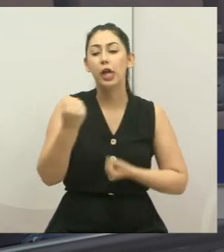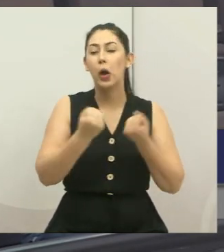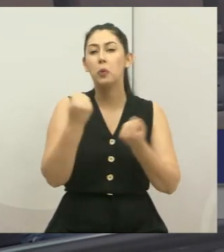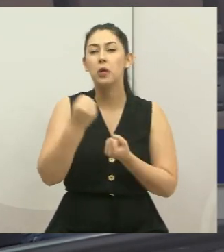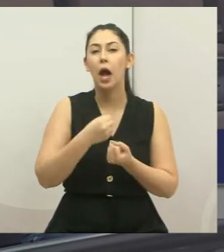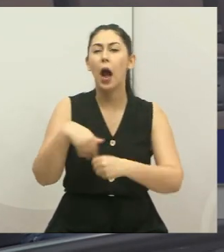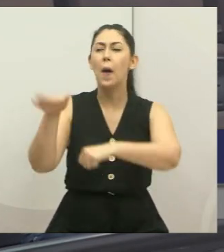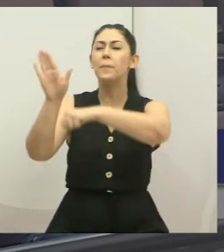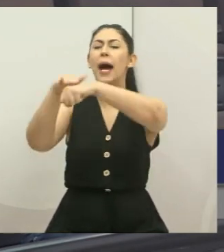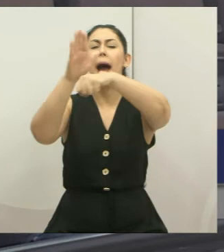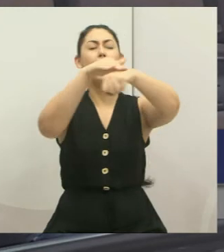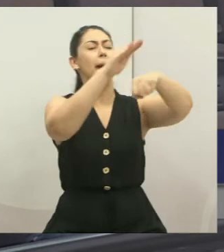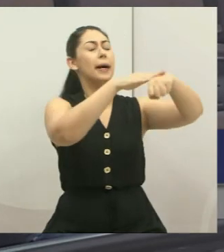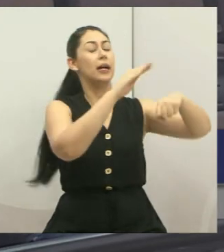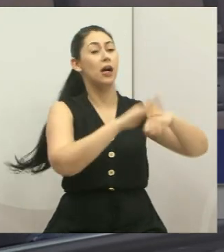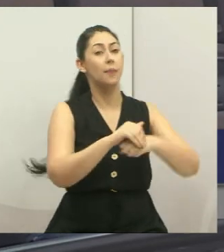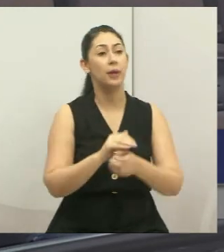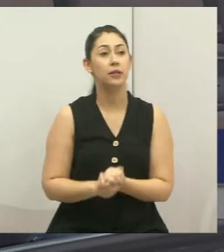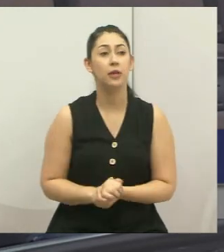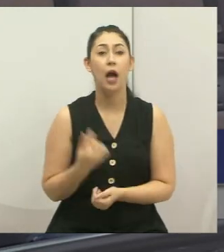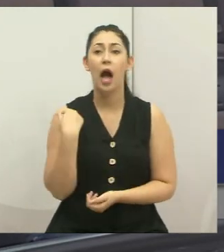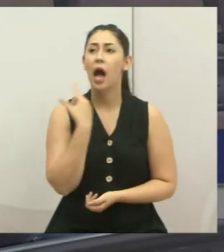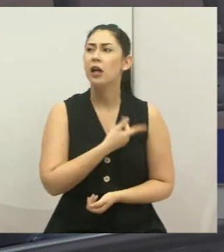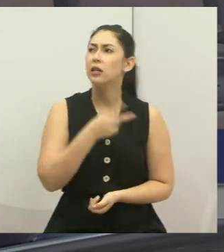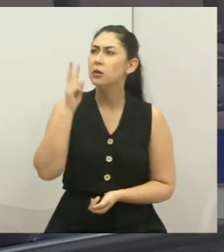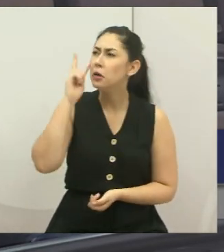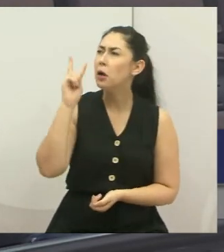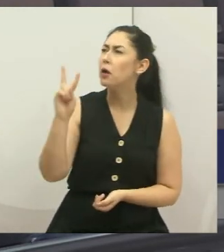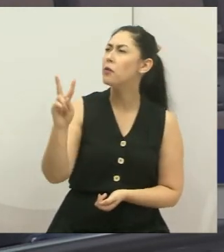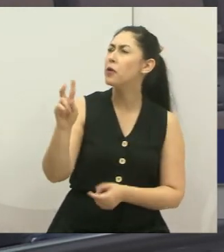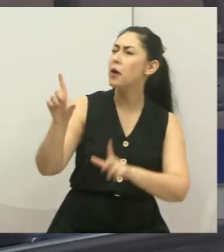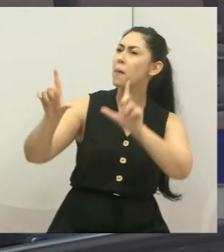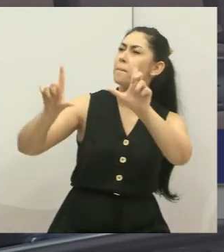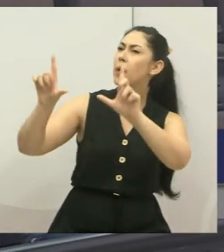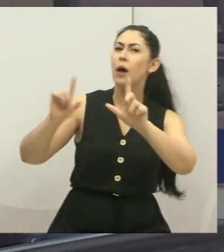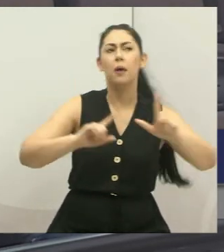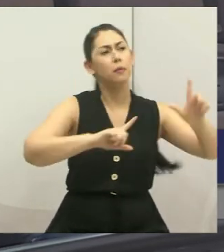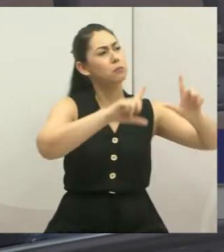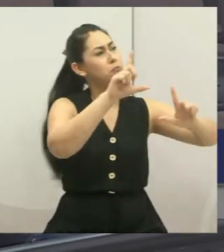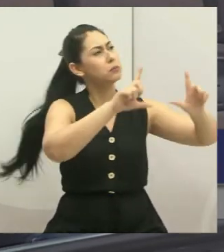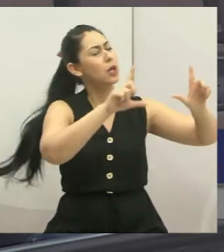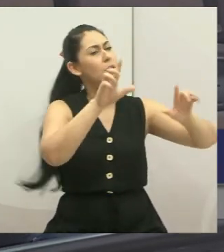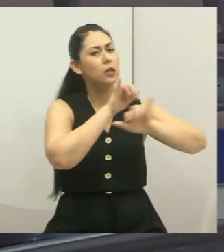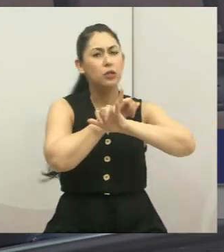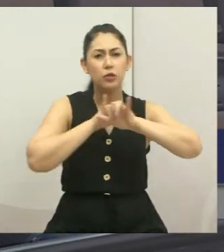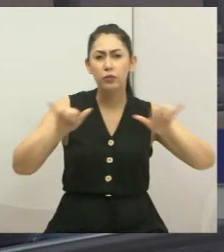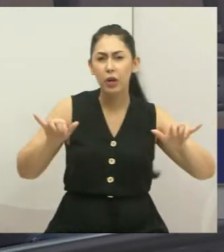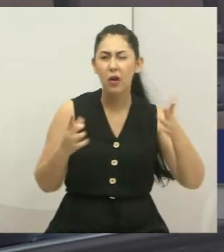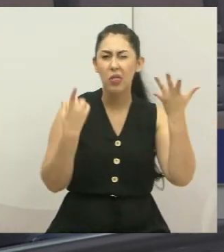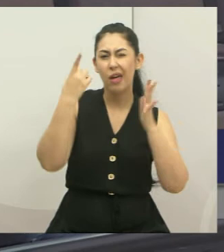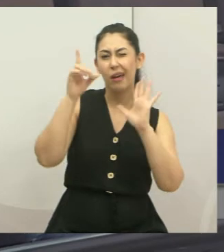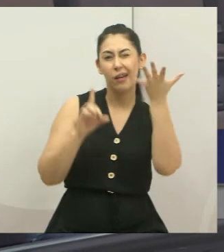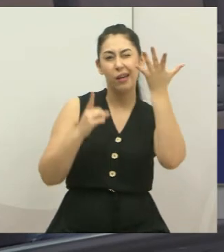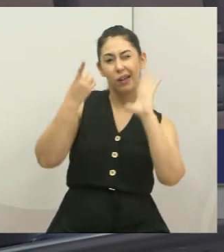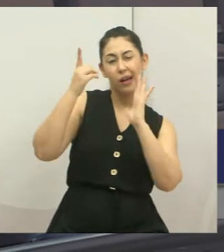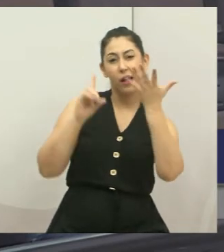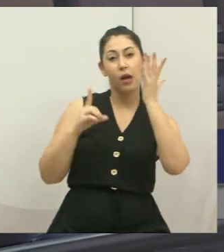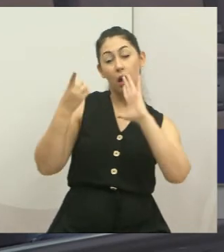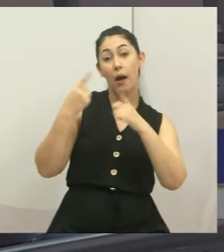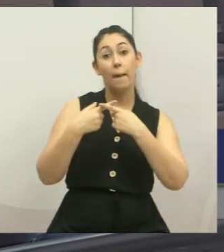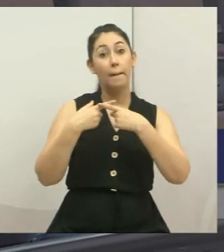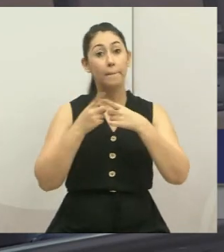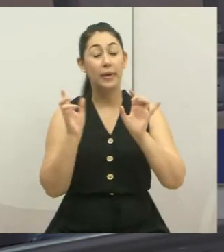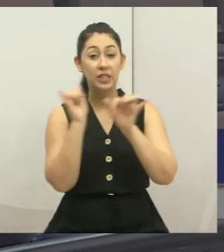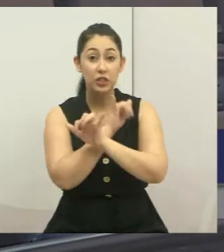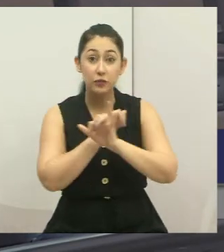para participar. A gente vê plaquinha aí divulgando o carnaval e um monte de coisa. Agora, não teve uma divulgação maciça para que a